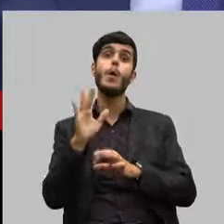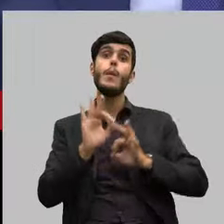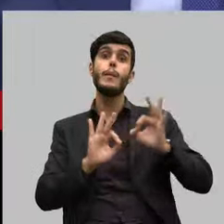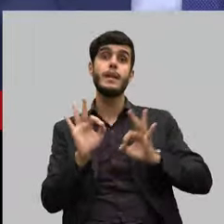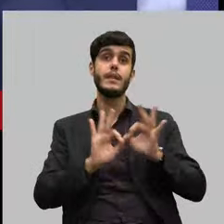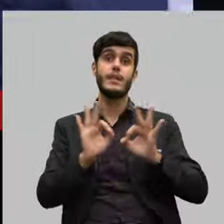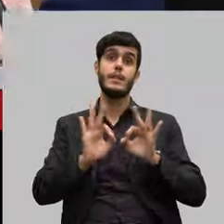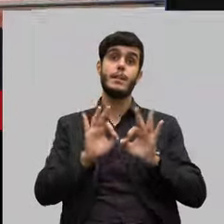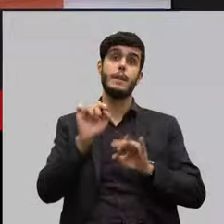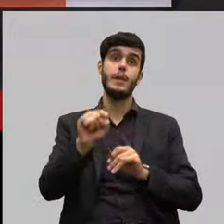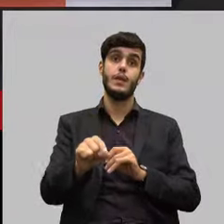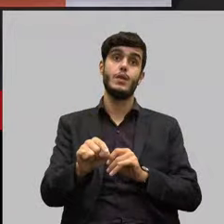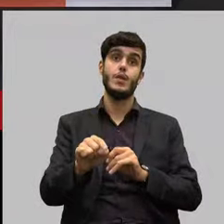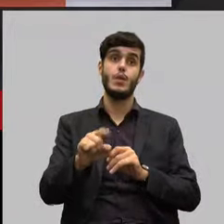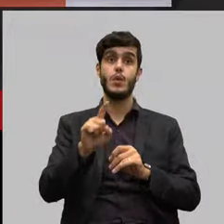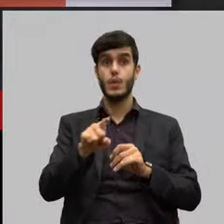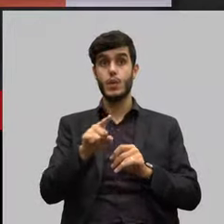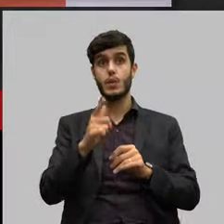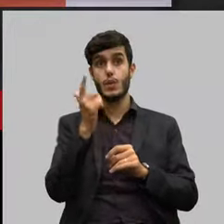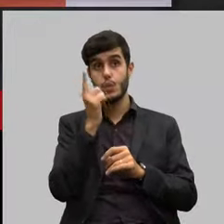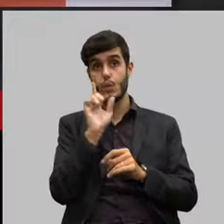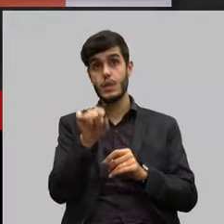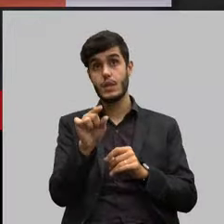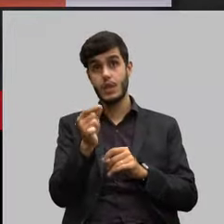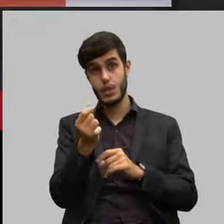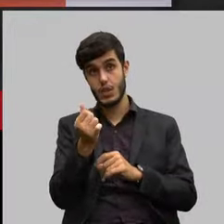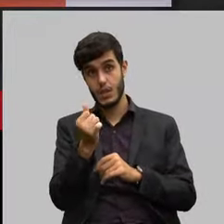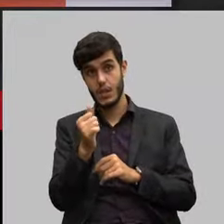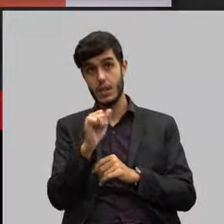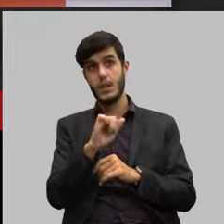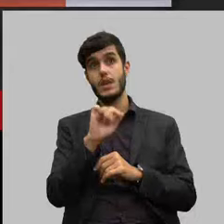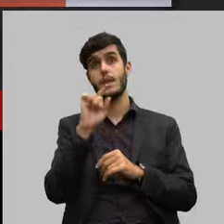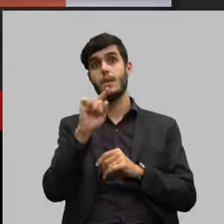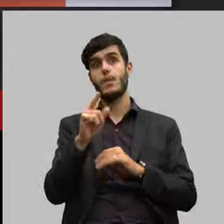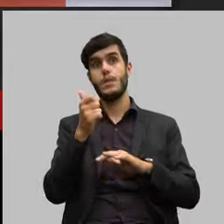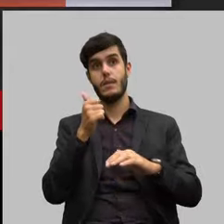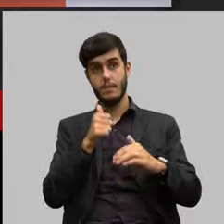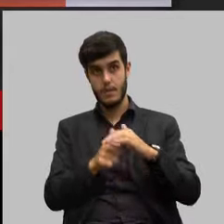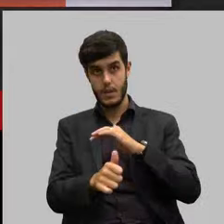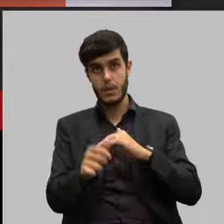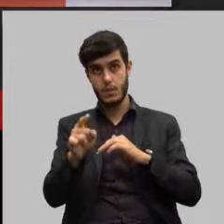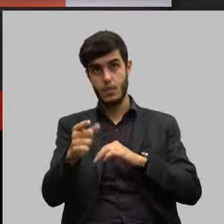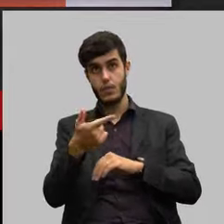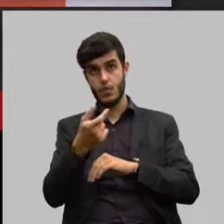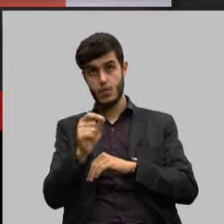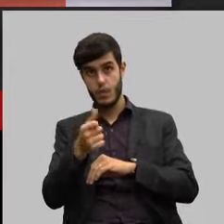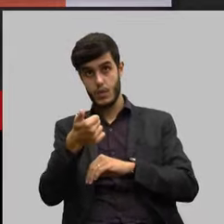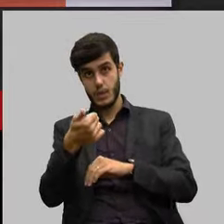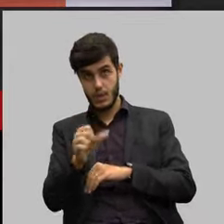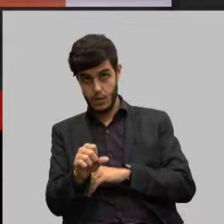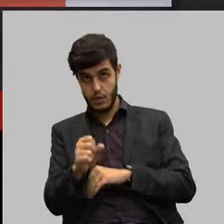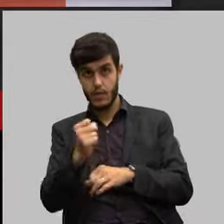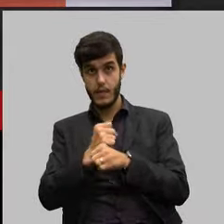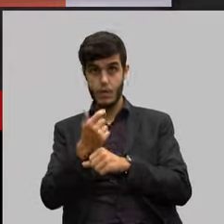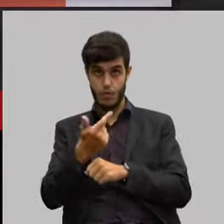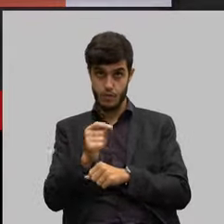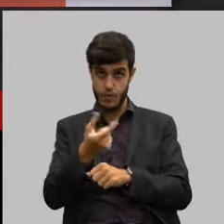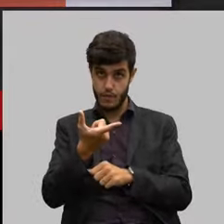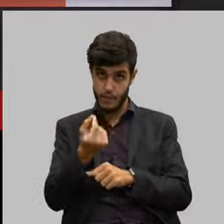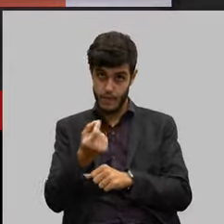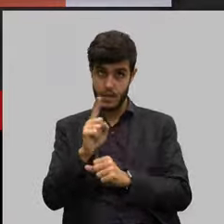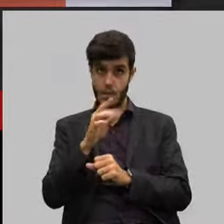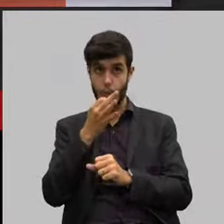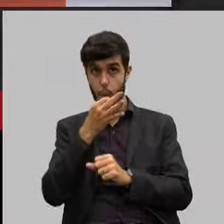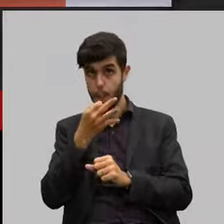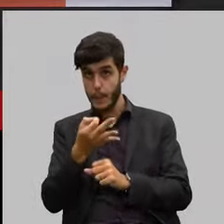planejamento para que este dinheiro que deixou de ser investido em 2019 em 2020 não é uma opinião porque daqui a